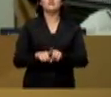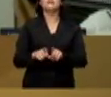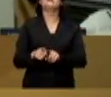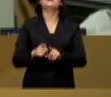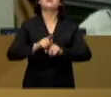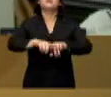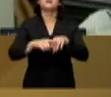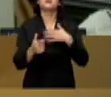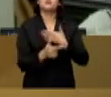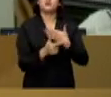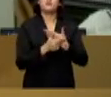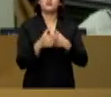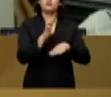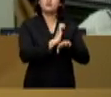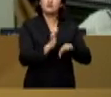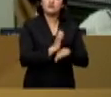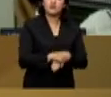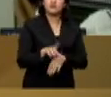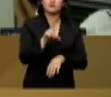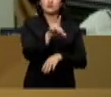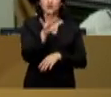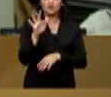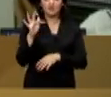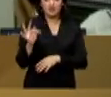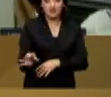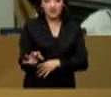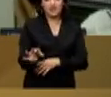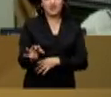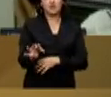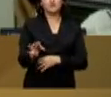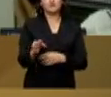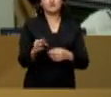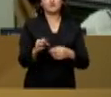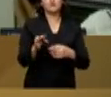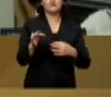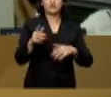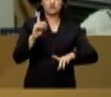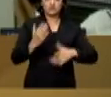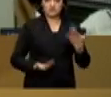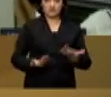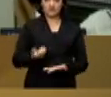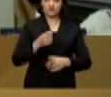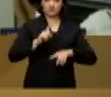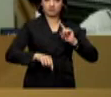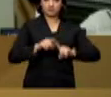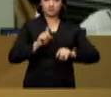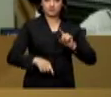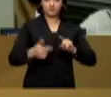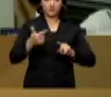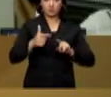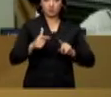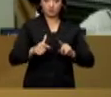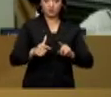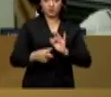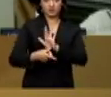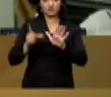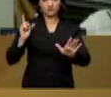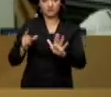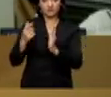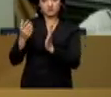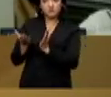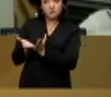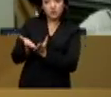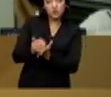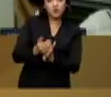e o Distrito Federal de bens ou mercadorias não sujeitas ao regime de antecipação do recolhimento do imposto relativo